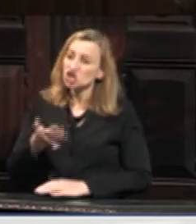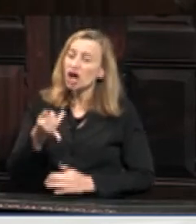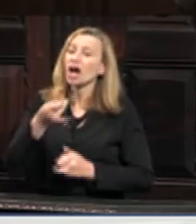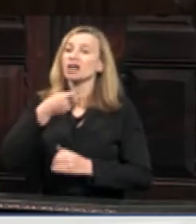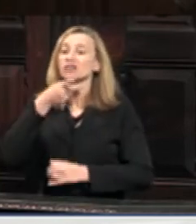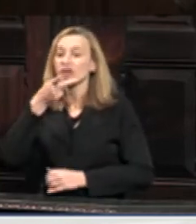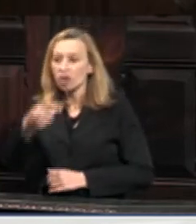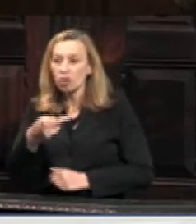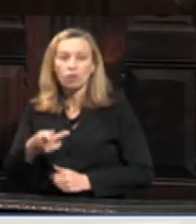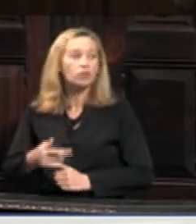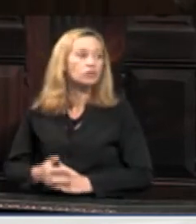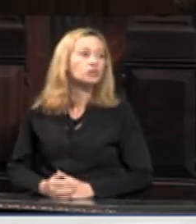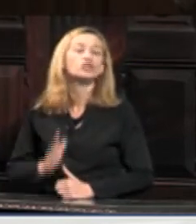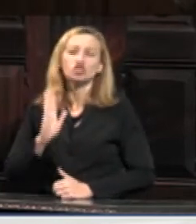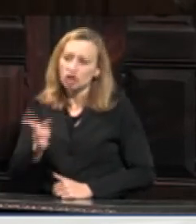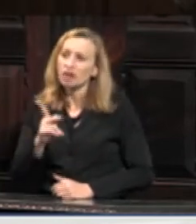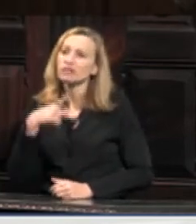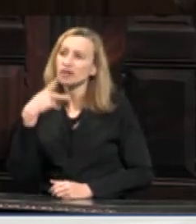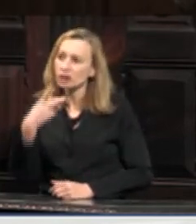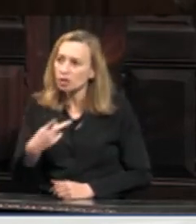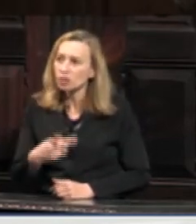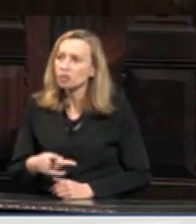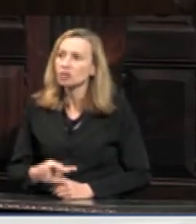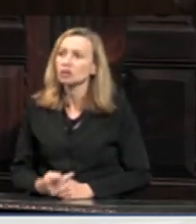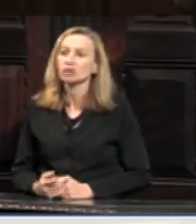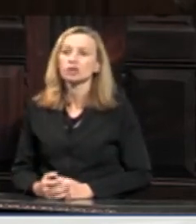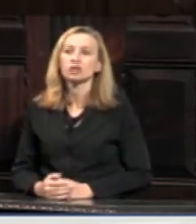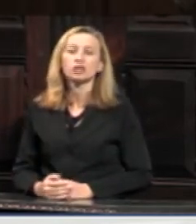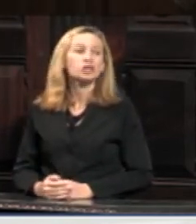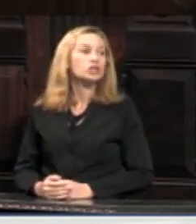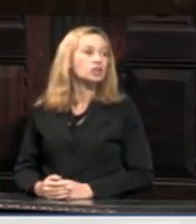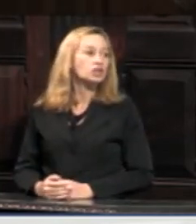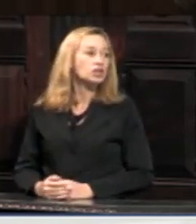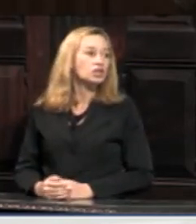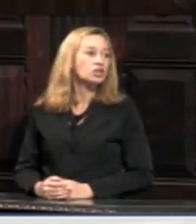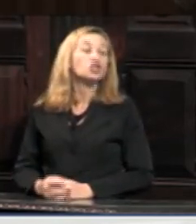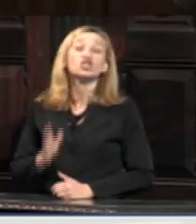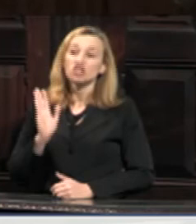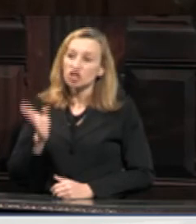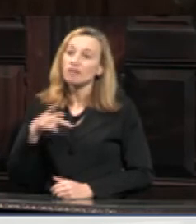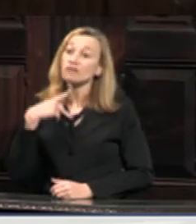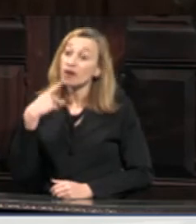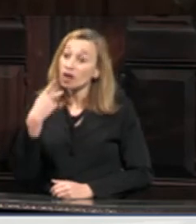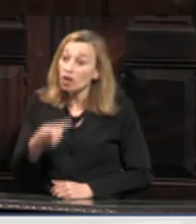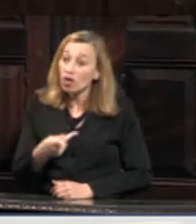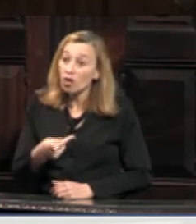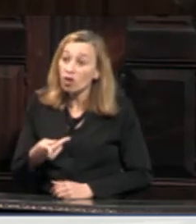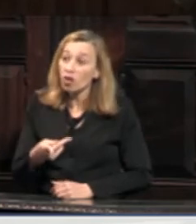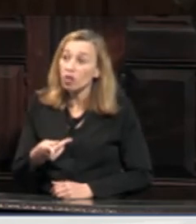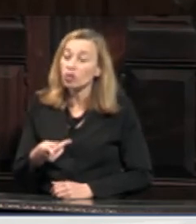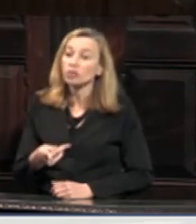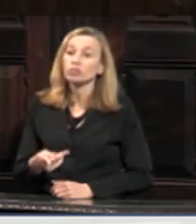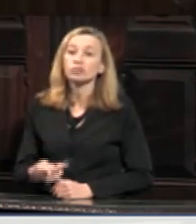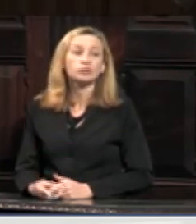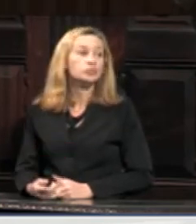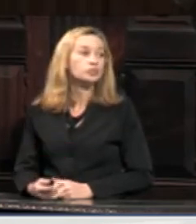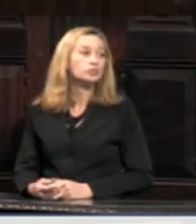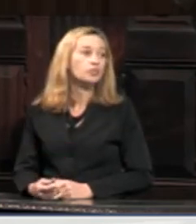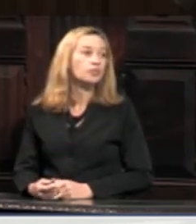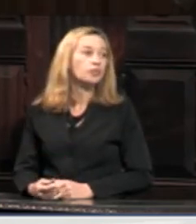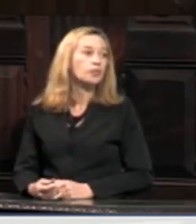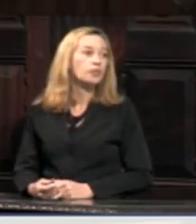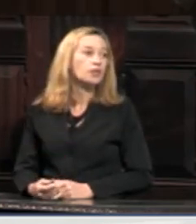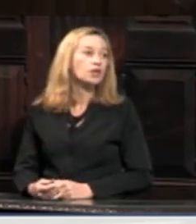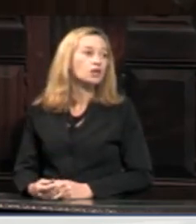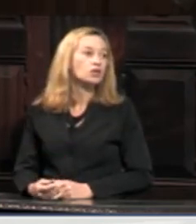anunciou, deputado Jano Mendes, já anunciou, ele é um candidato a presidente da República, já anunciou que o senador Lindbergh Farias será preso e